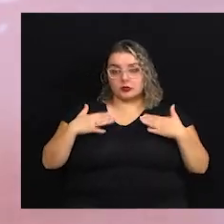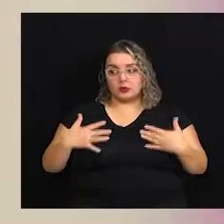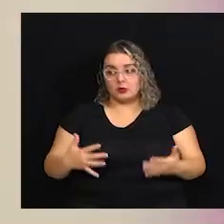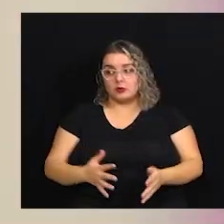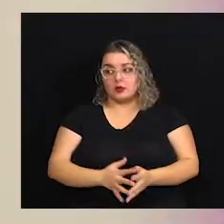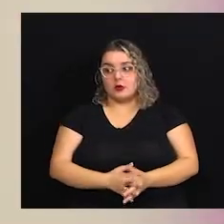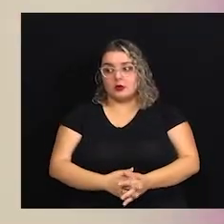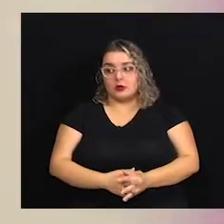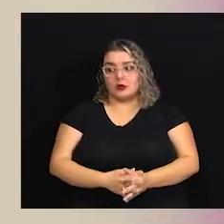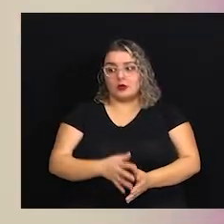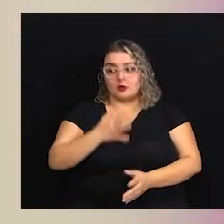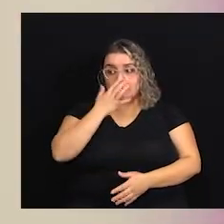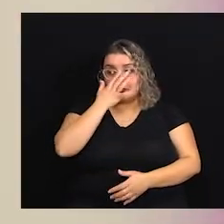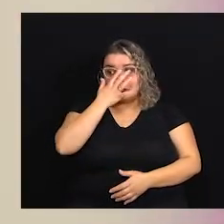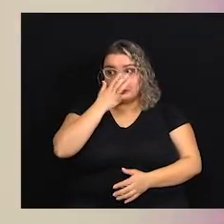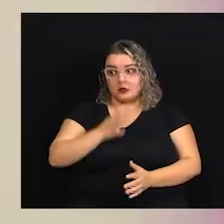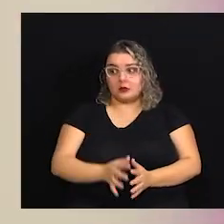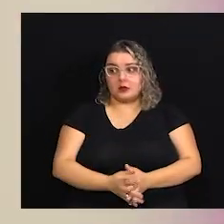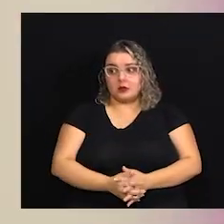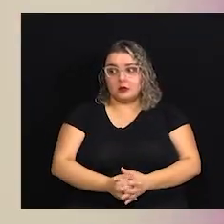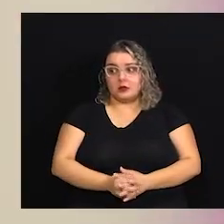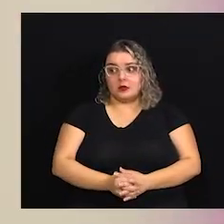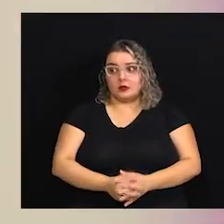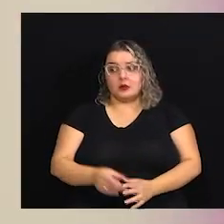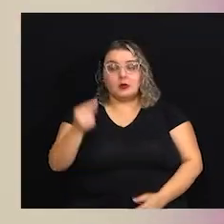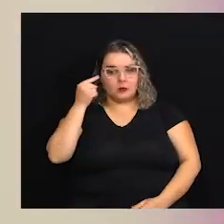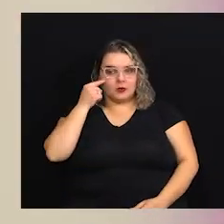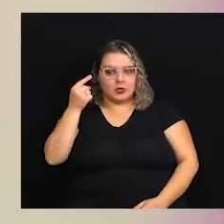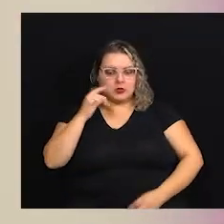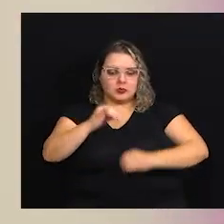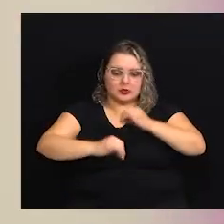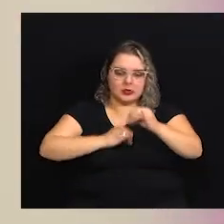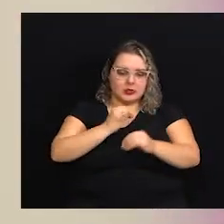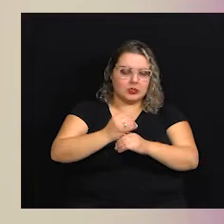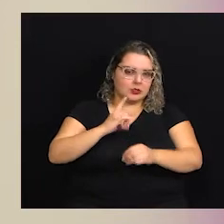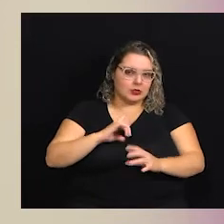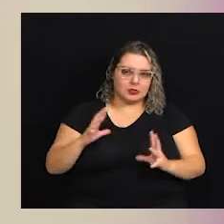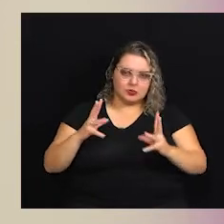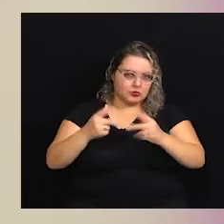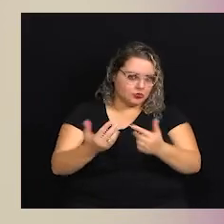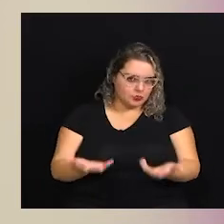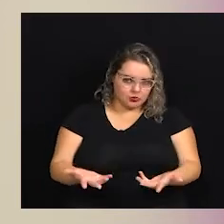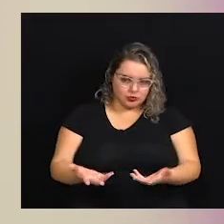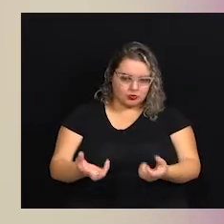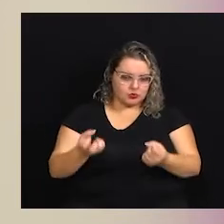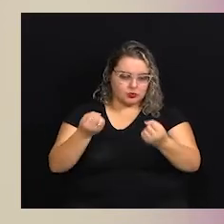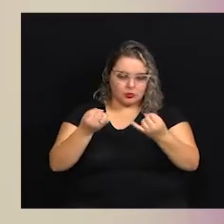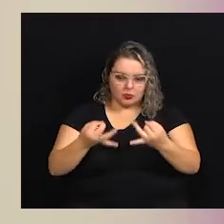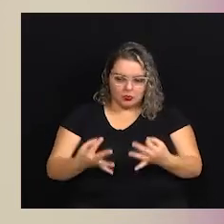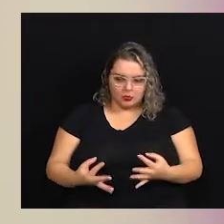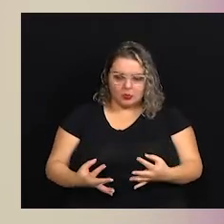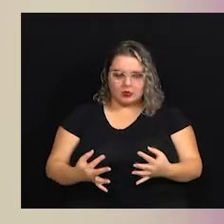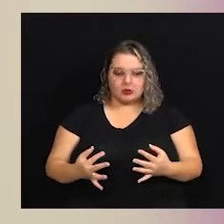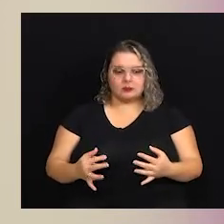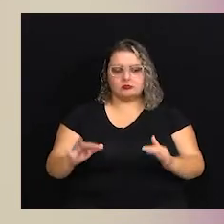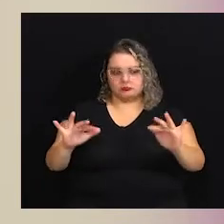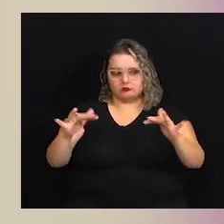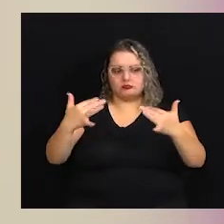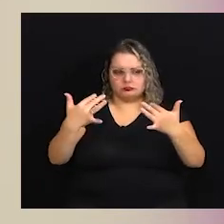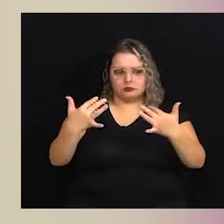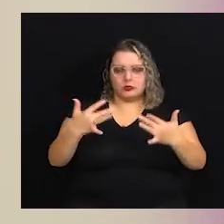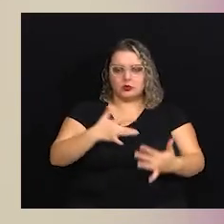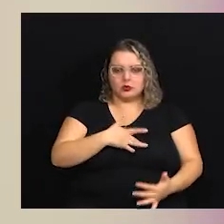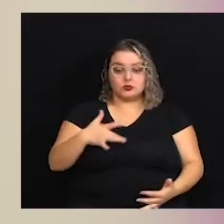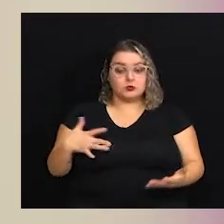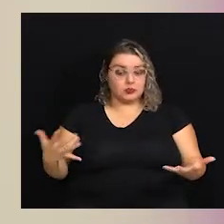dela. E eu penso que a internet tem de tudo. O que eu oriento a nossa espectadora